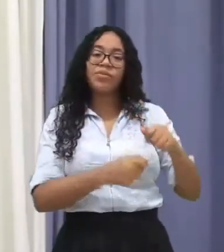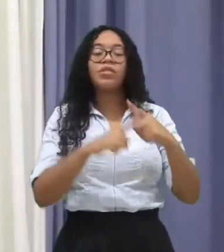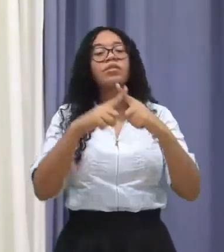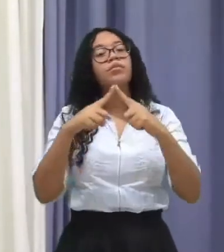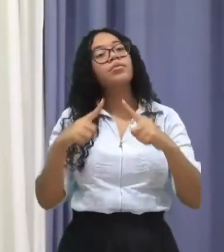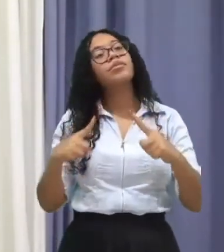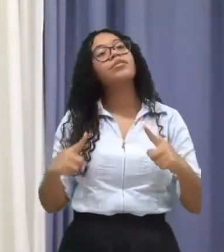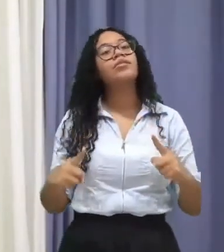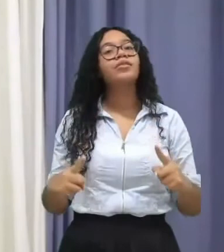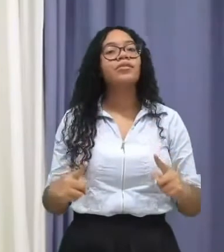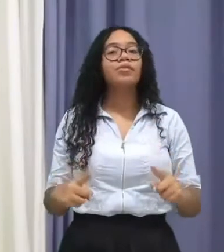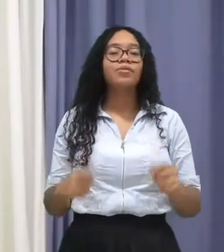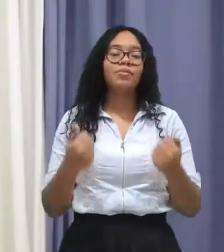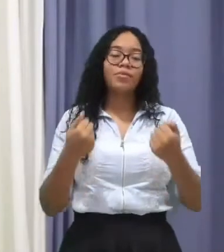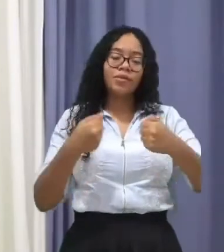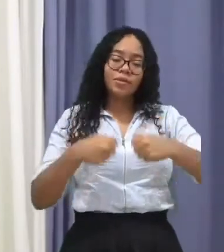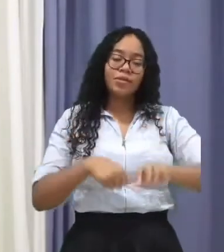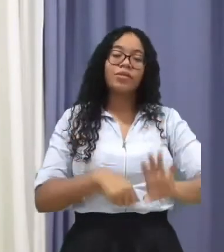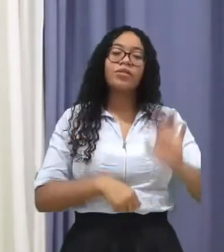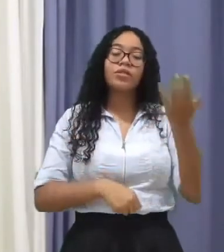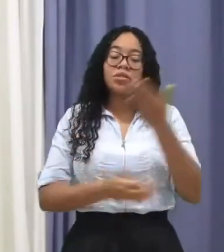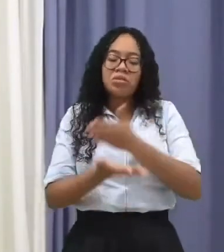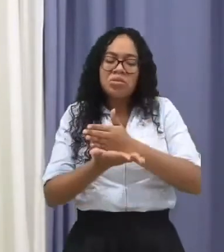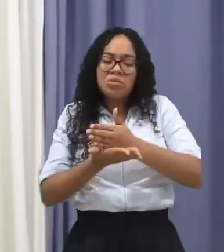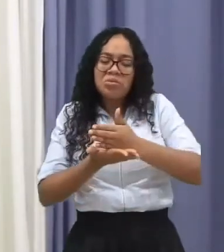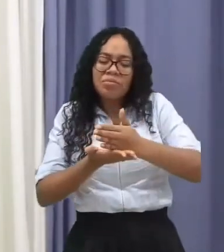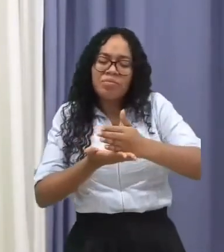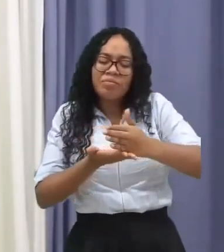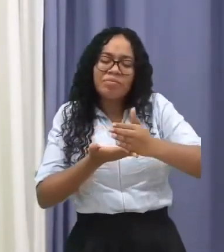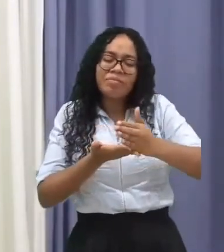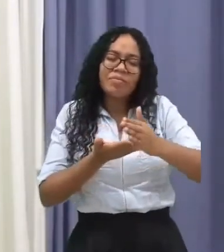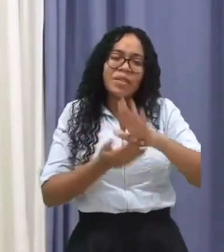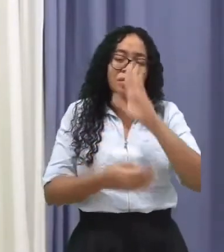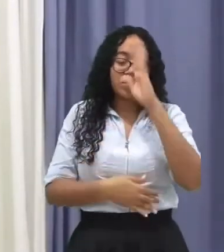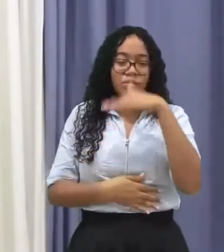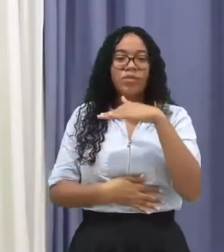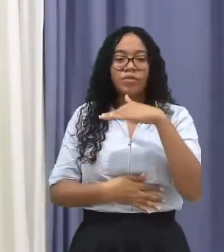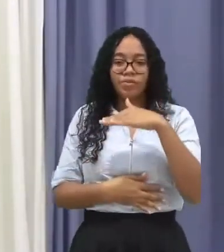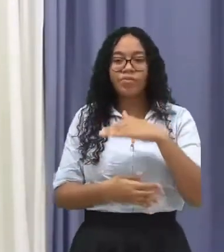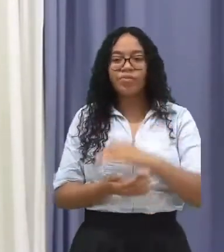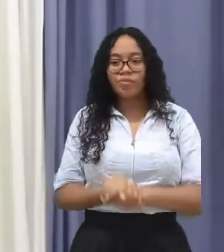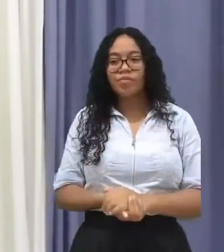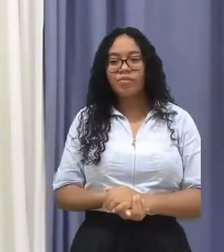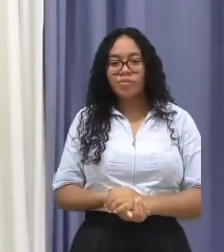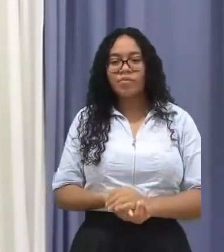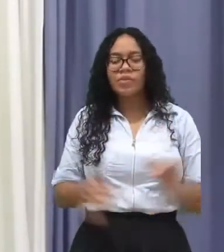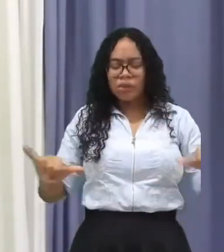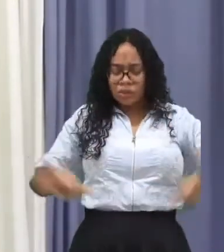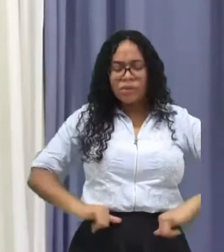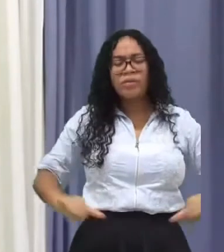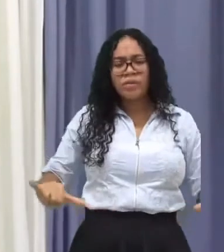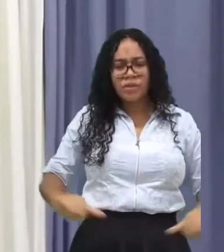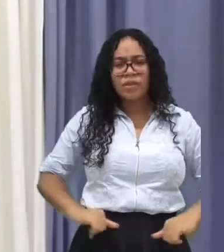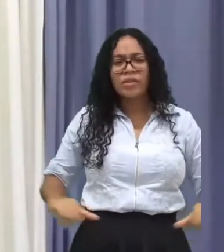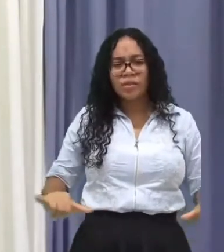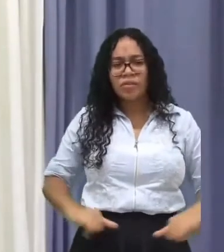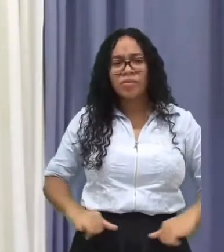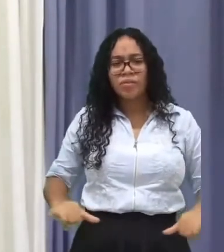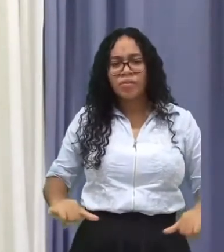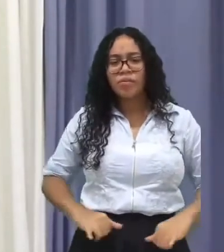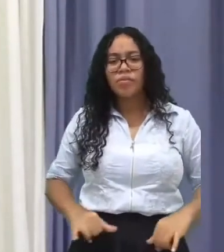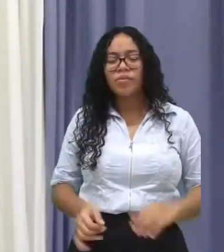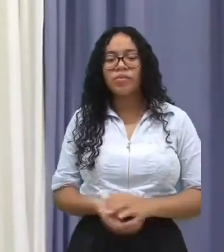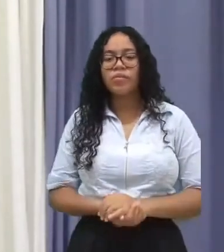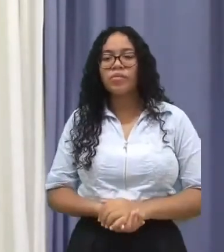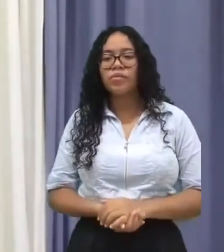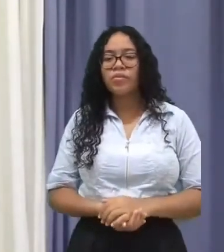tudo isto é o princípio das dores. Então sereis atribulados e vos matarão, sereis odiados de todas